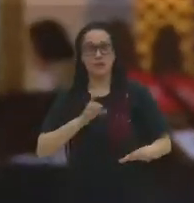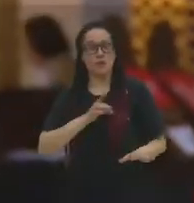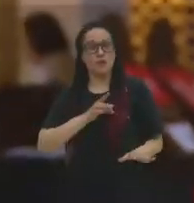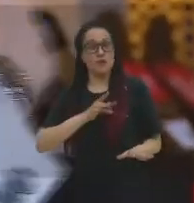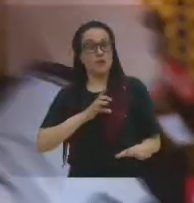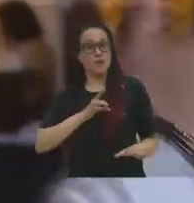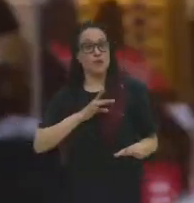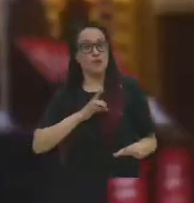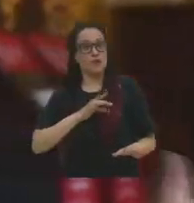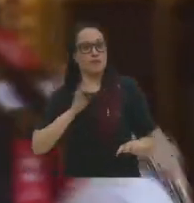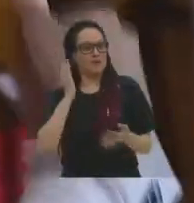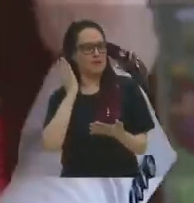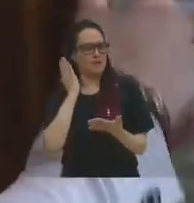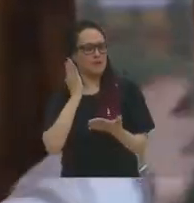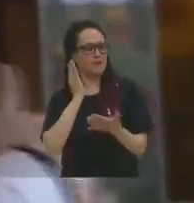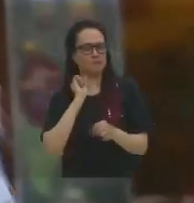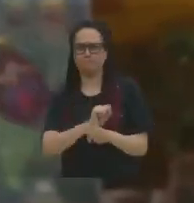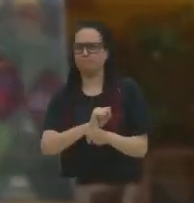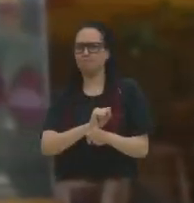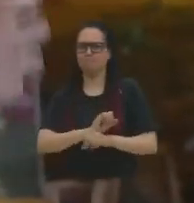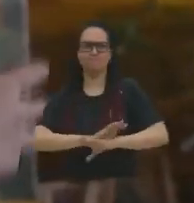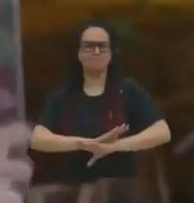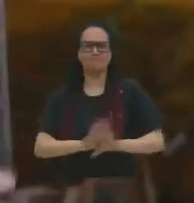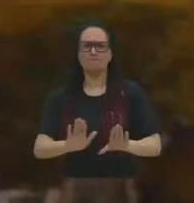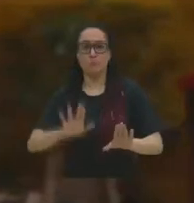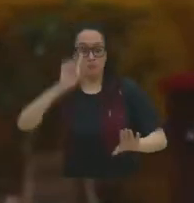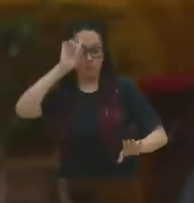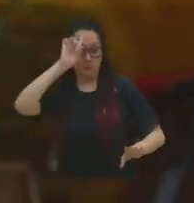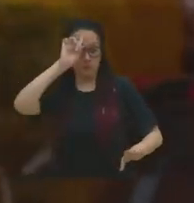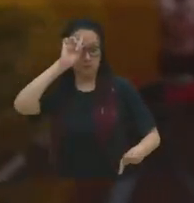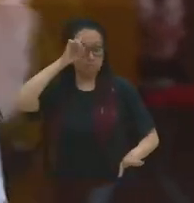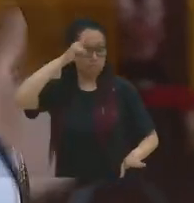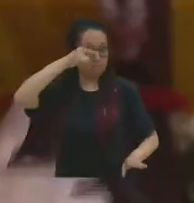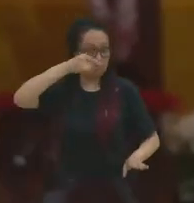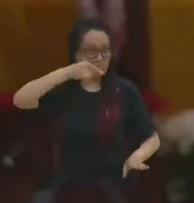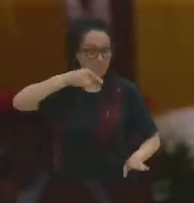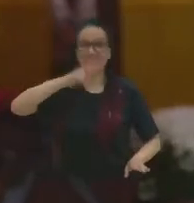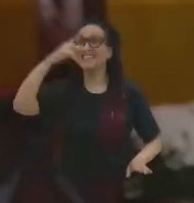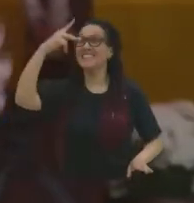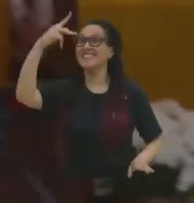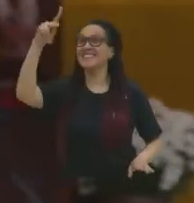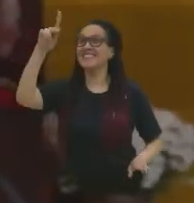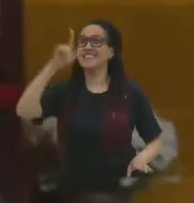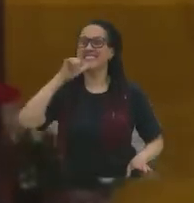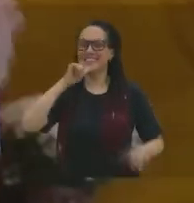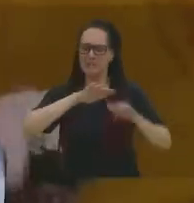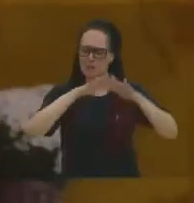repreendeu. Quando ele ordenou, o mar